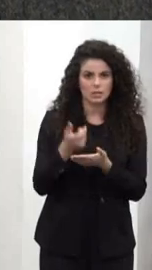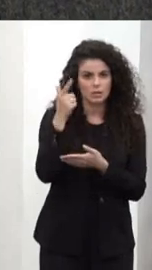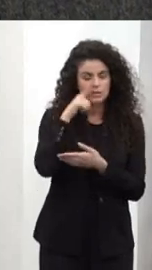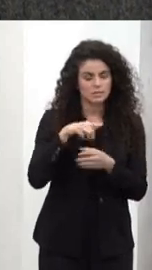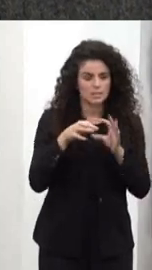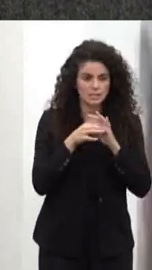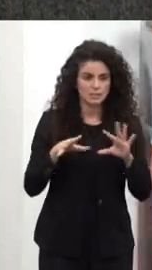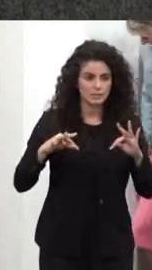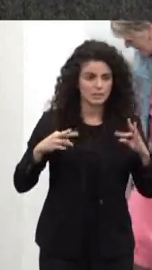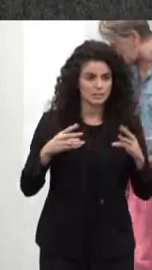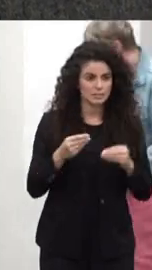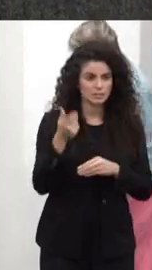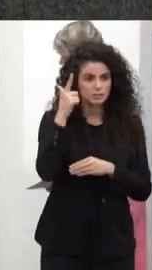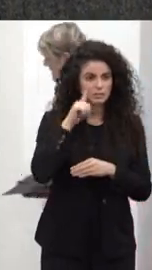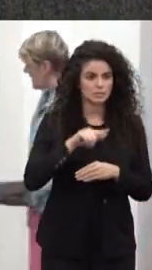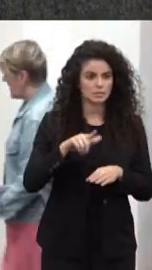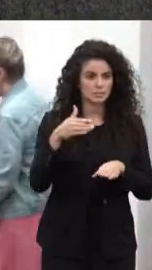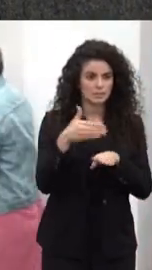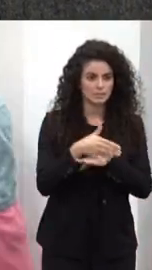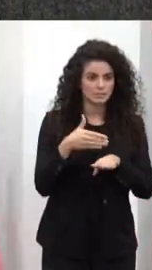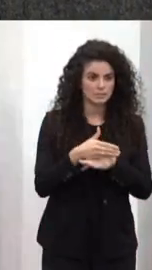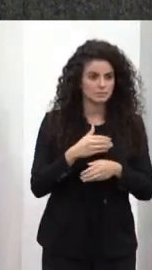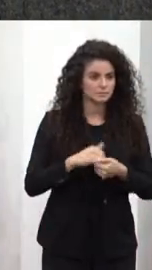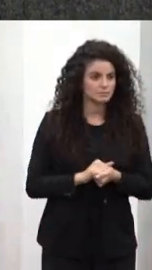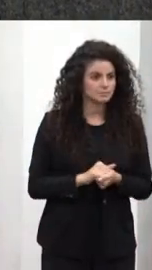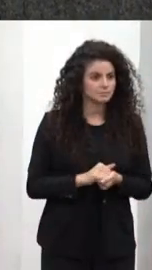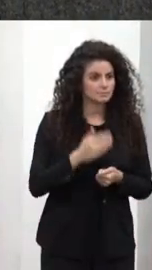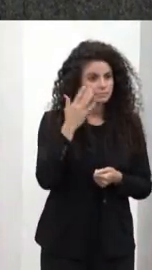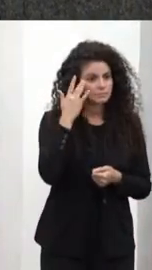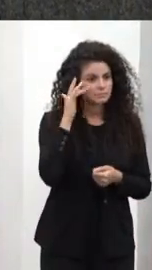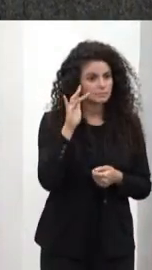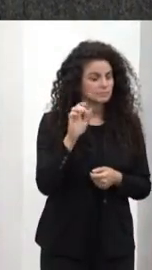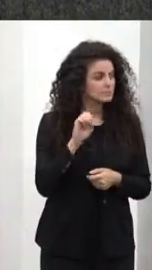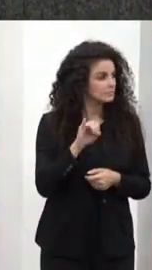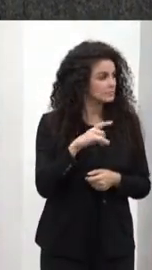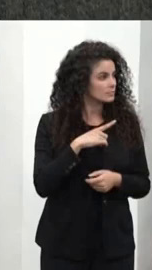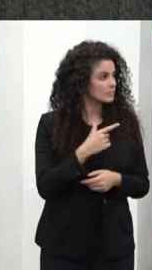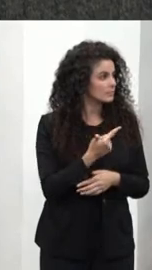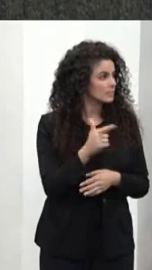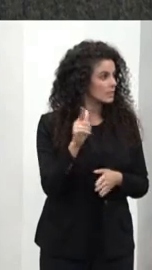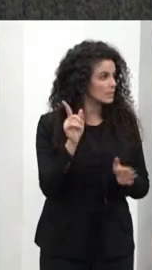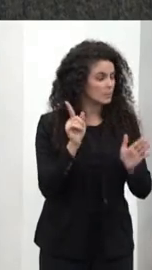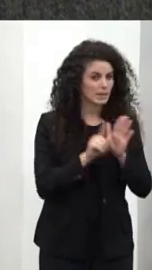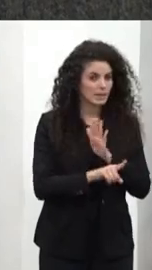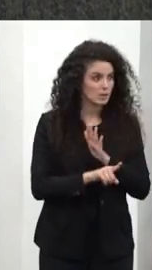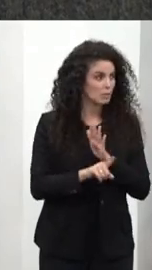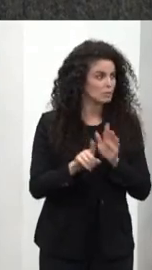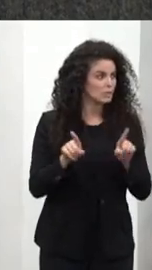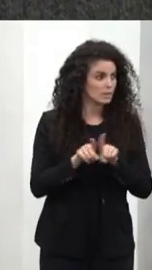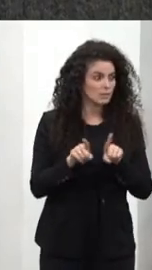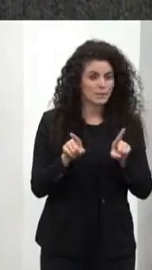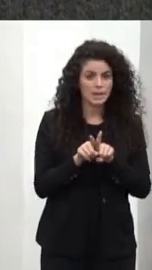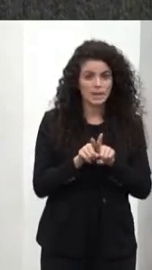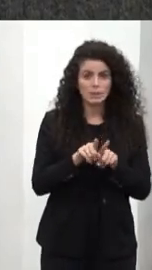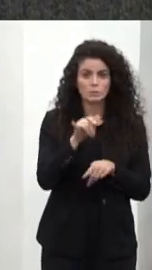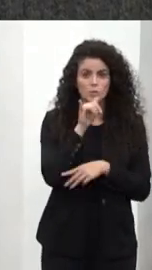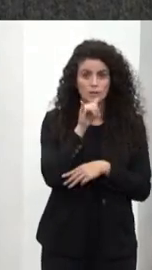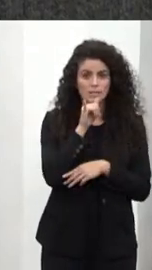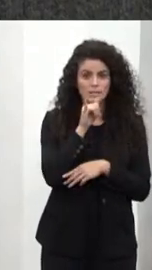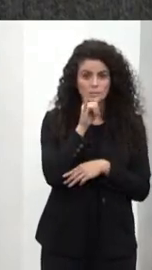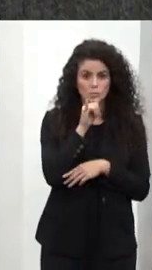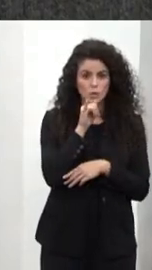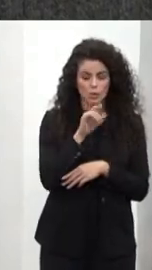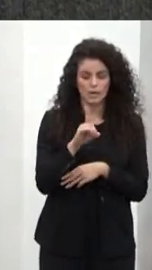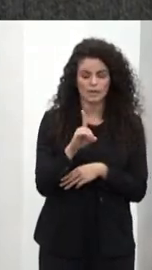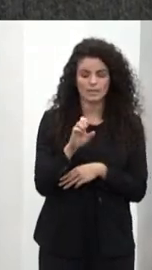isso eu não sei se tinham outras perguntas e quanto a questão da desburocratização também